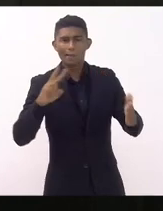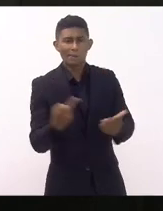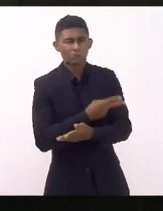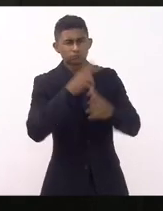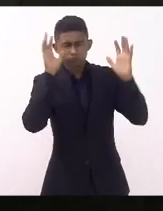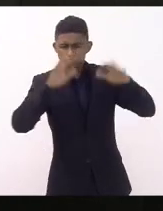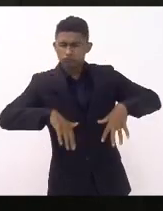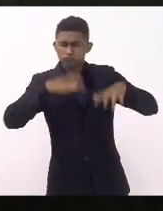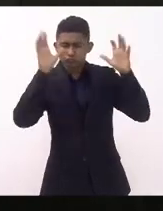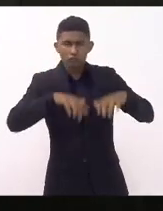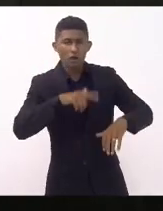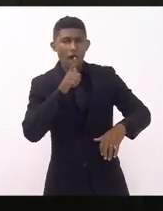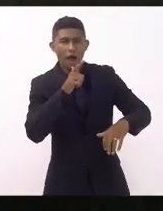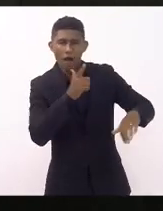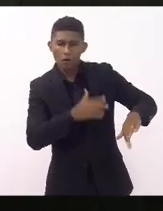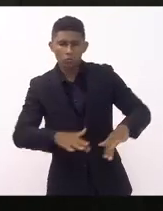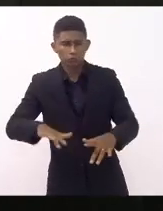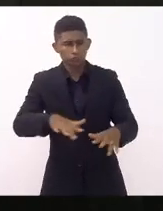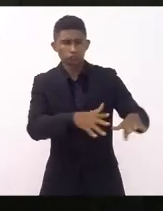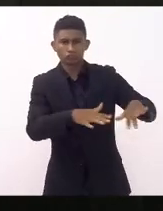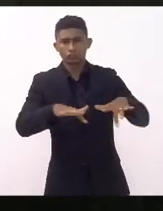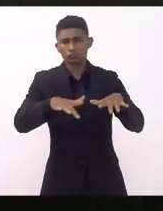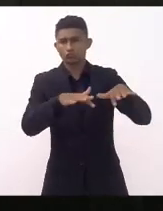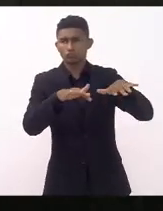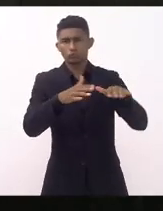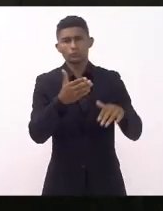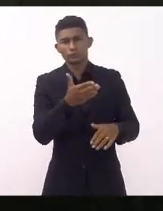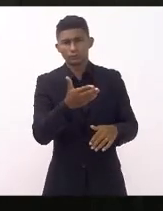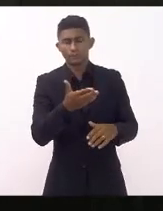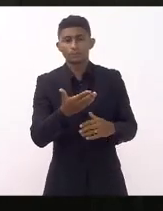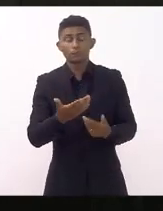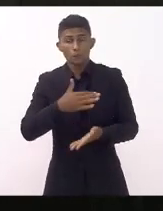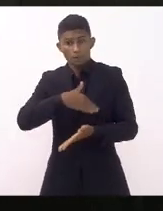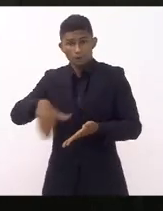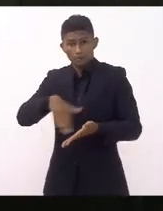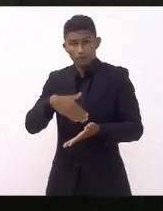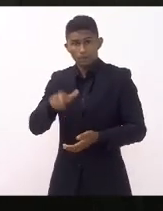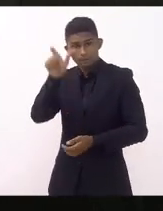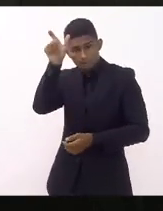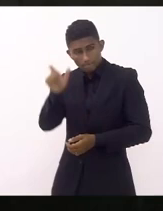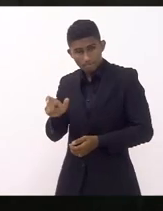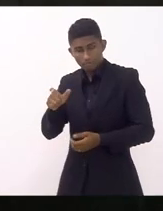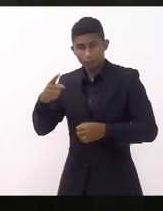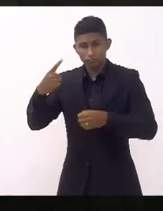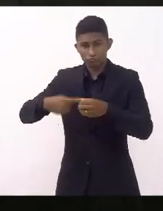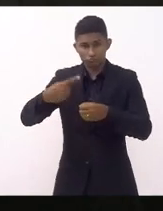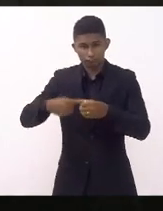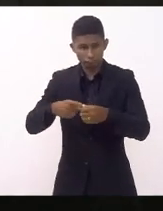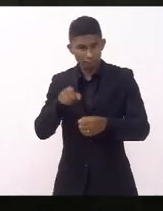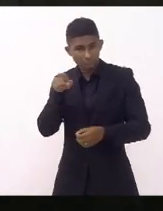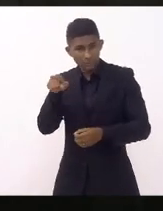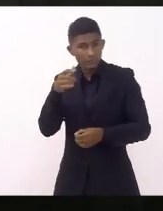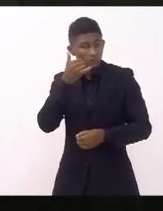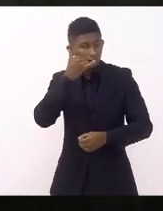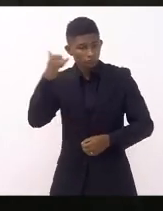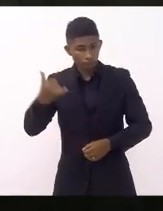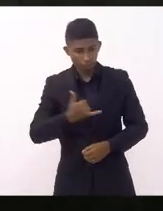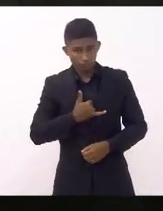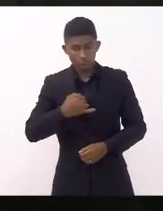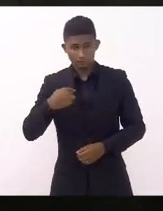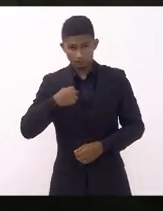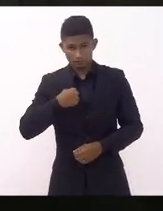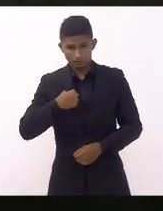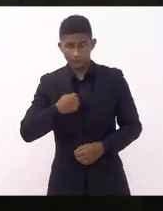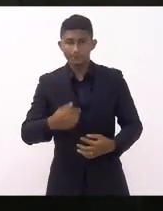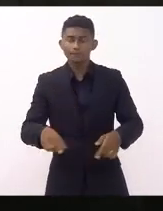pelos rios que transbordaram. O secretário municipal de desenvolvimento regional entrou em contato comigo,